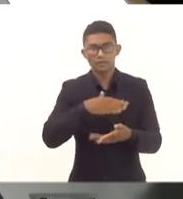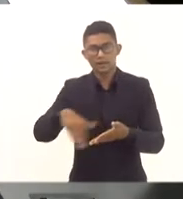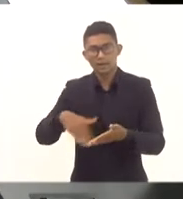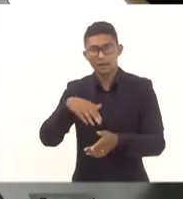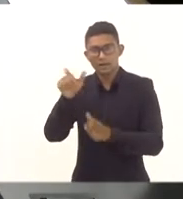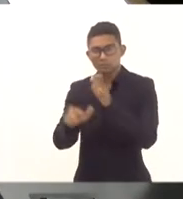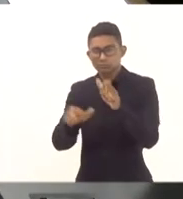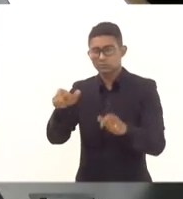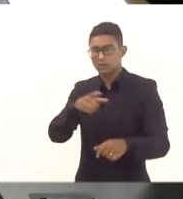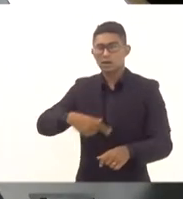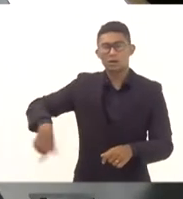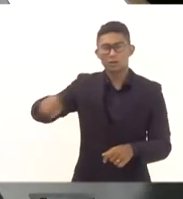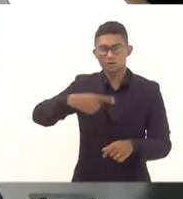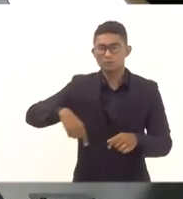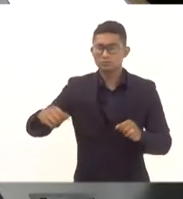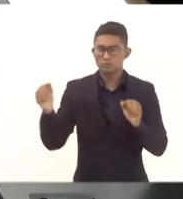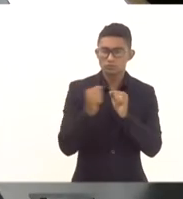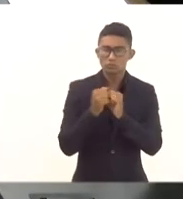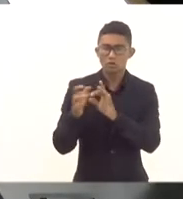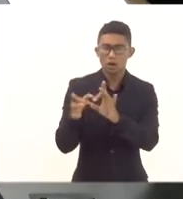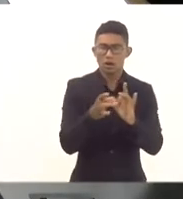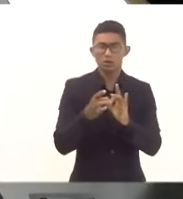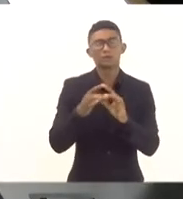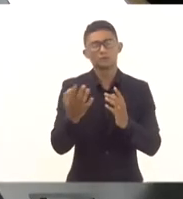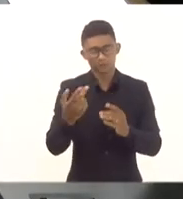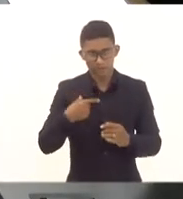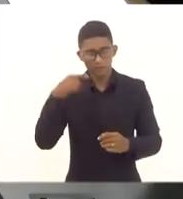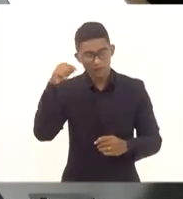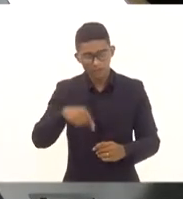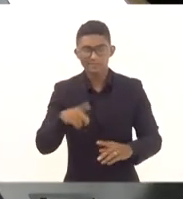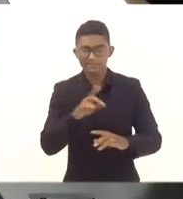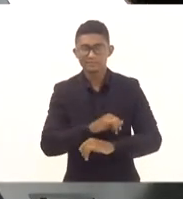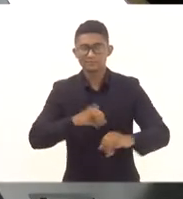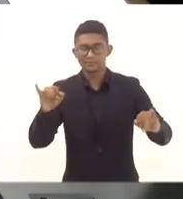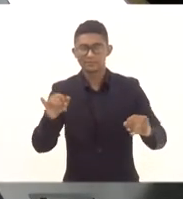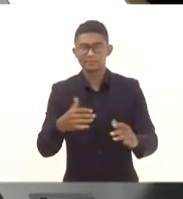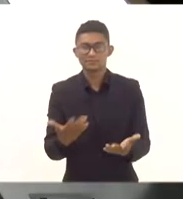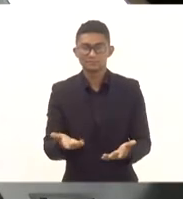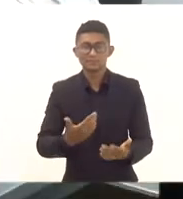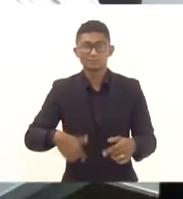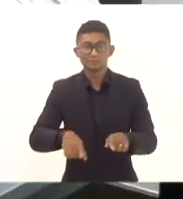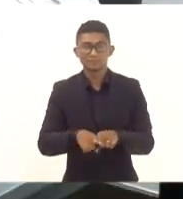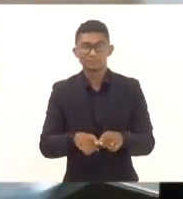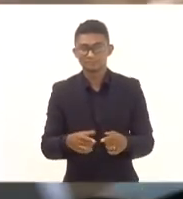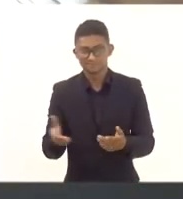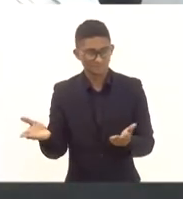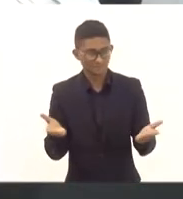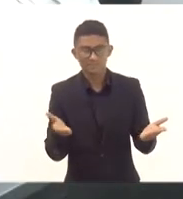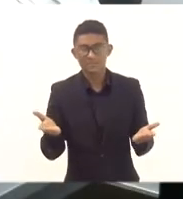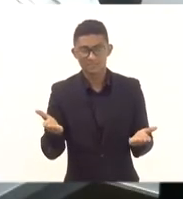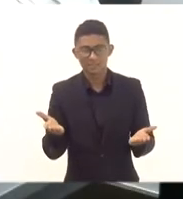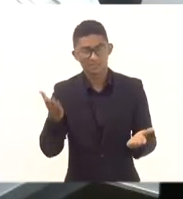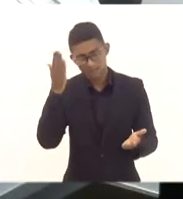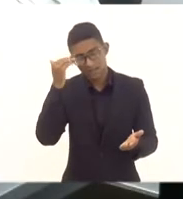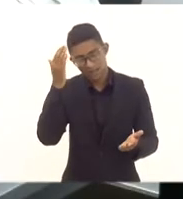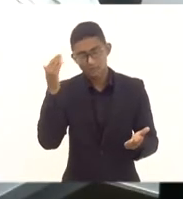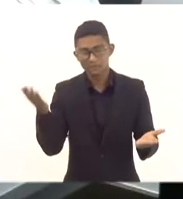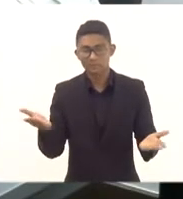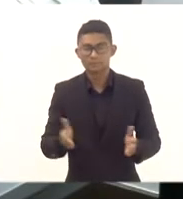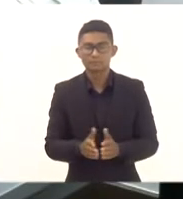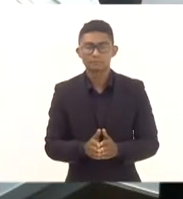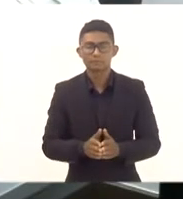não gostaria de fazer esse registro Deputado a Renata Souza e Marcelo Dino é eu queria